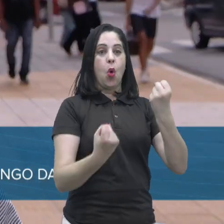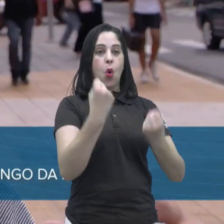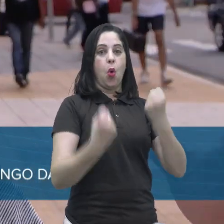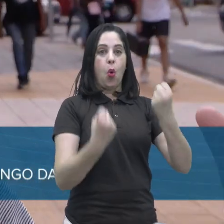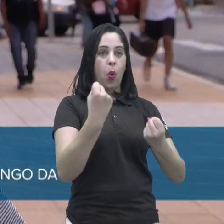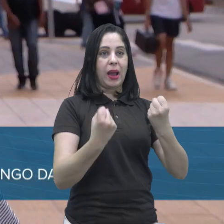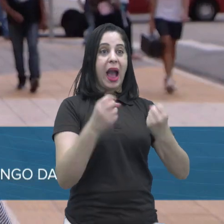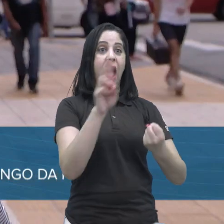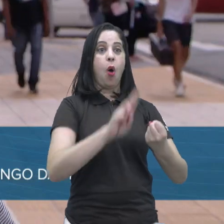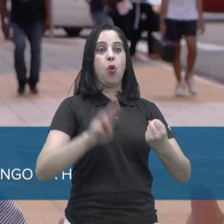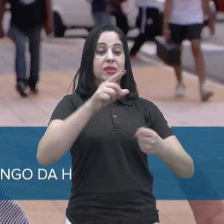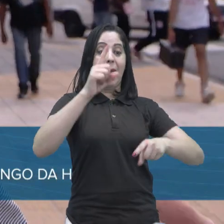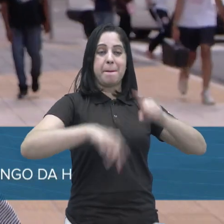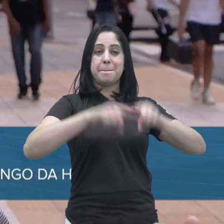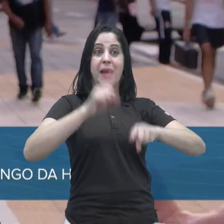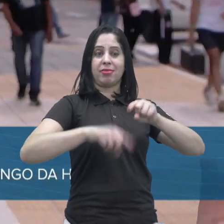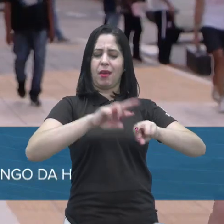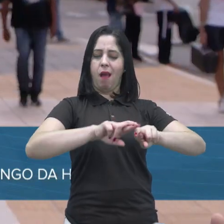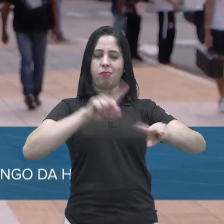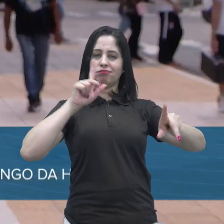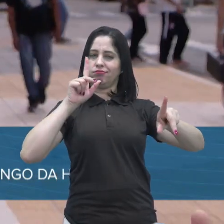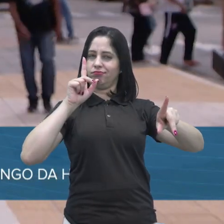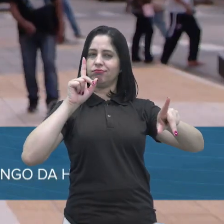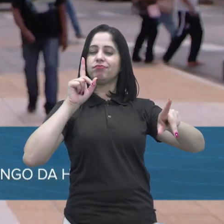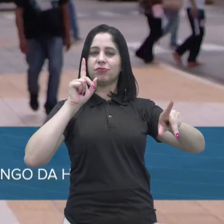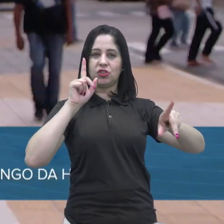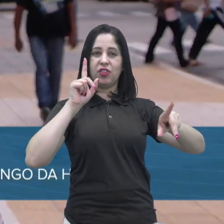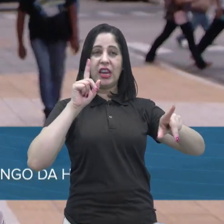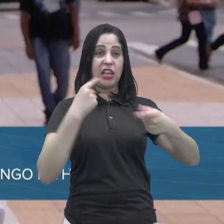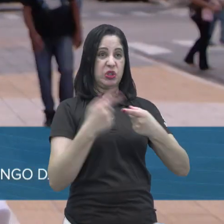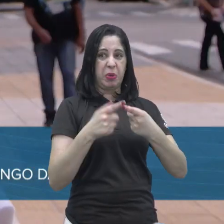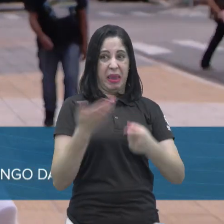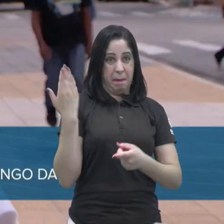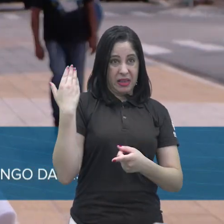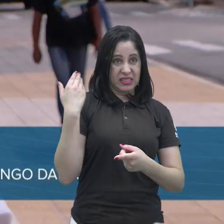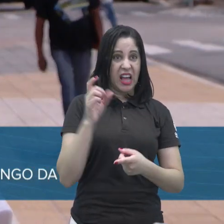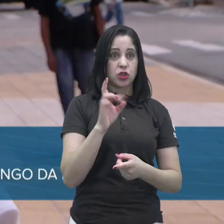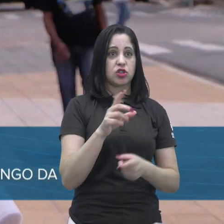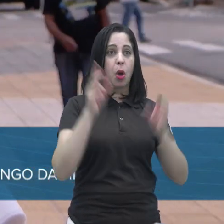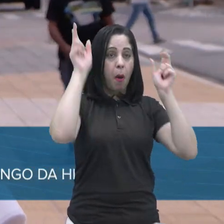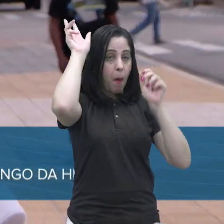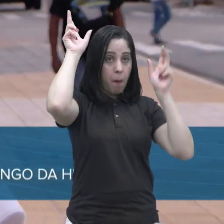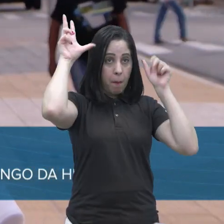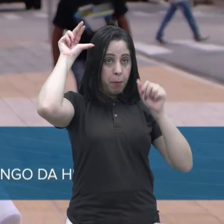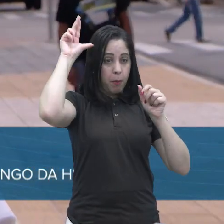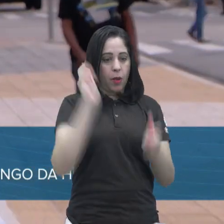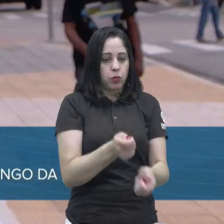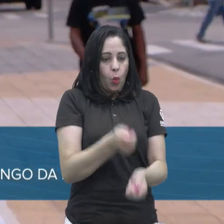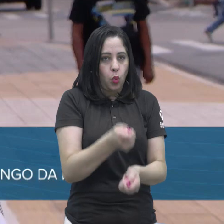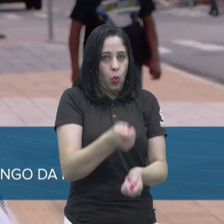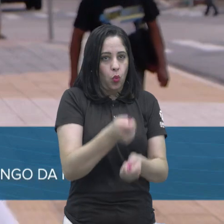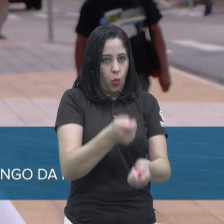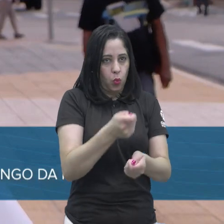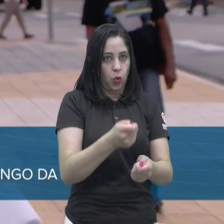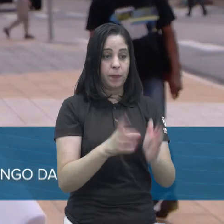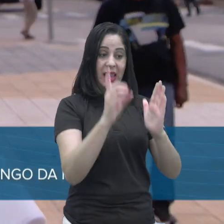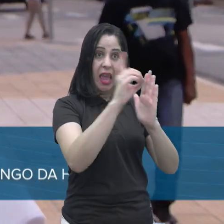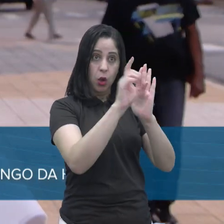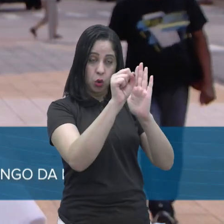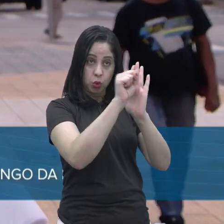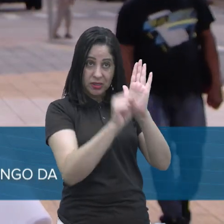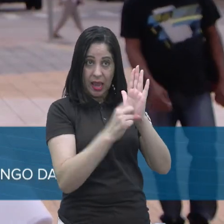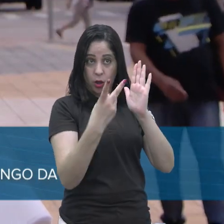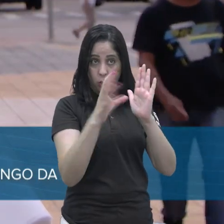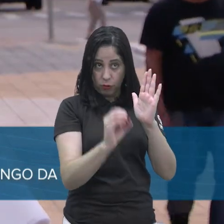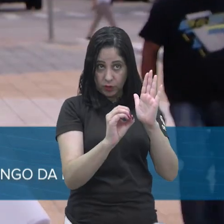com materiais diferentes do que se utilizava antes nas carroças, por exemplo. E no final do século XX, segunda metade do século XX,